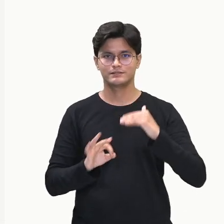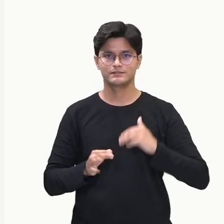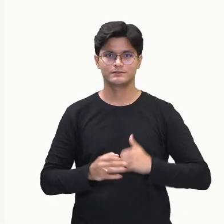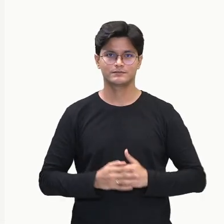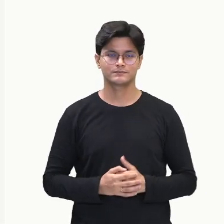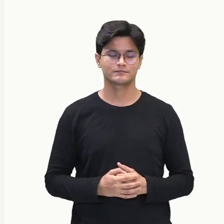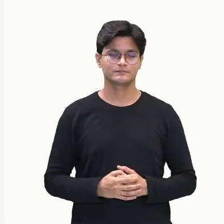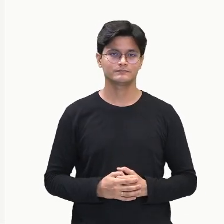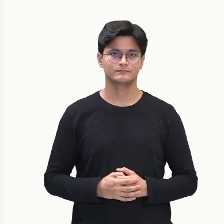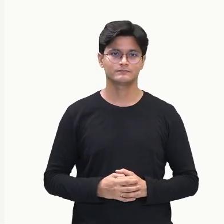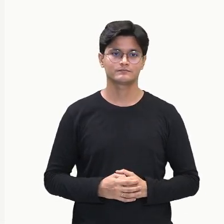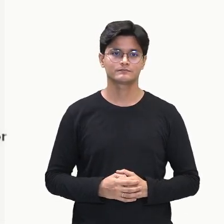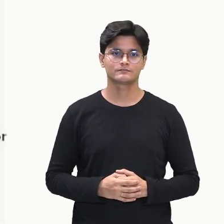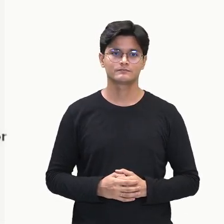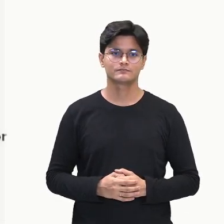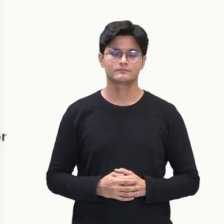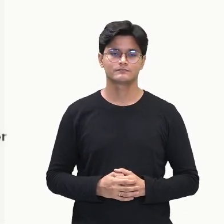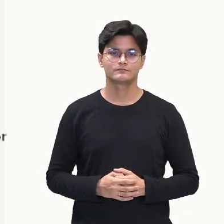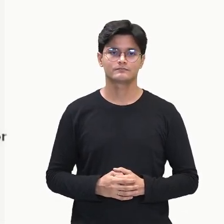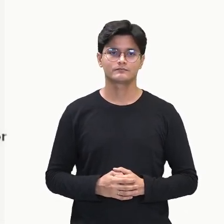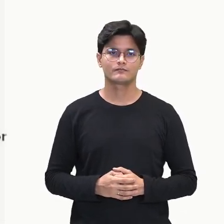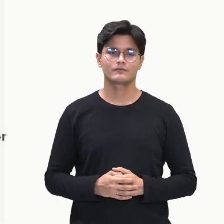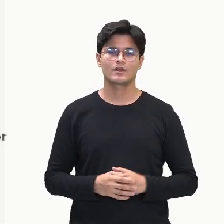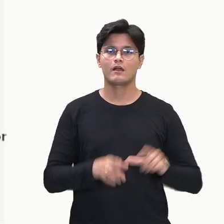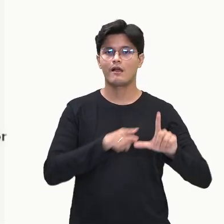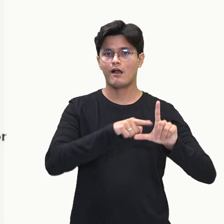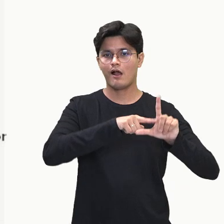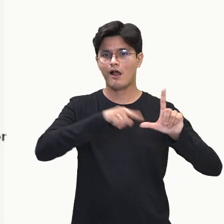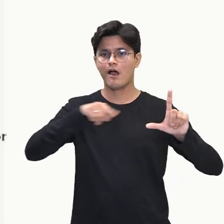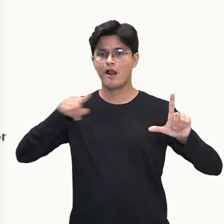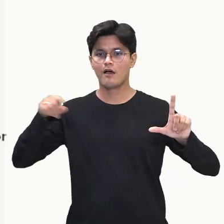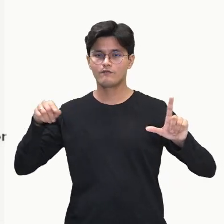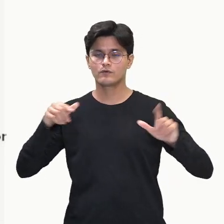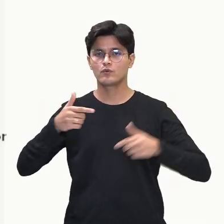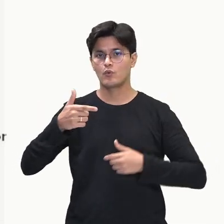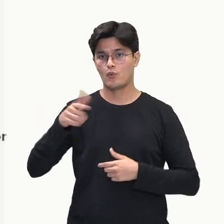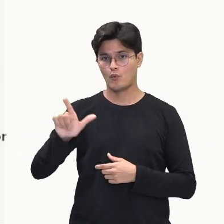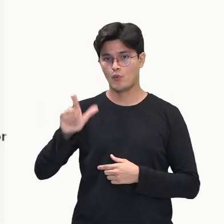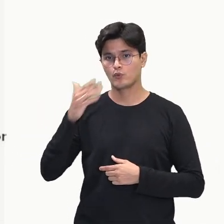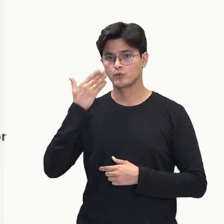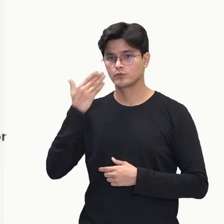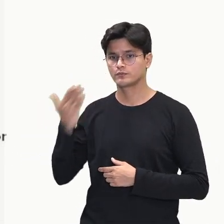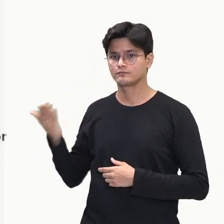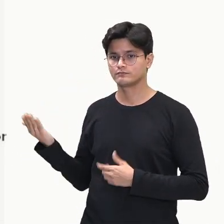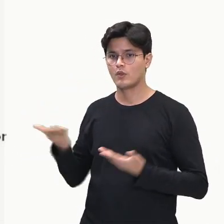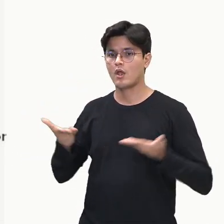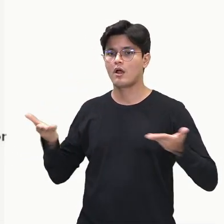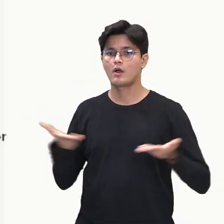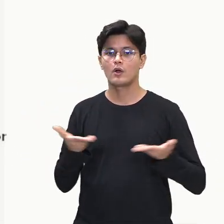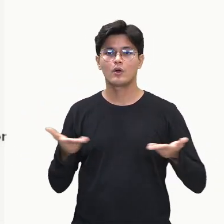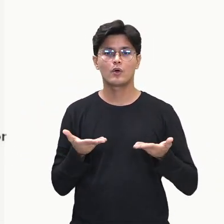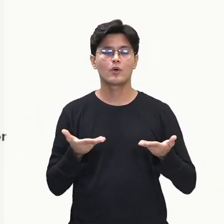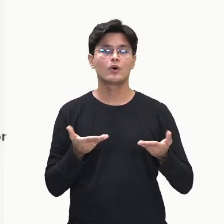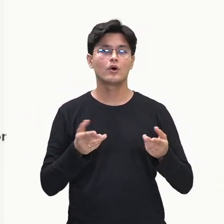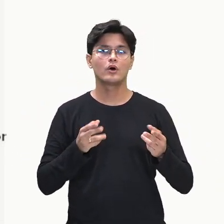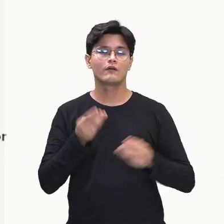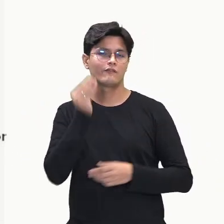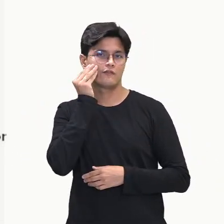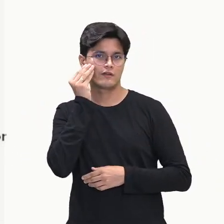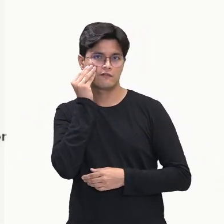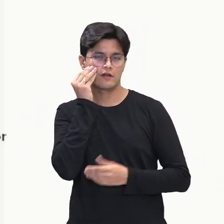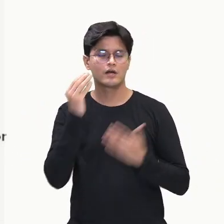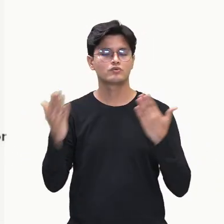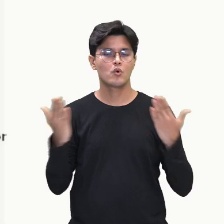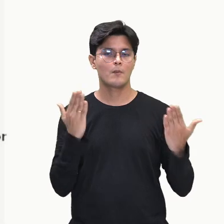isso? Vamos analisar aqui um outro gráfico e agora vamos verificar a comparação aqui